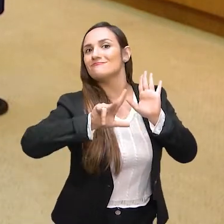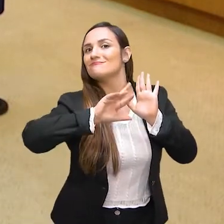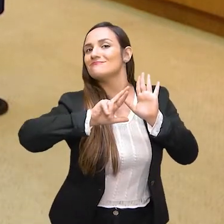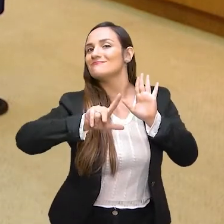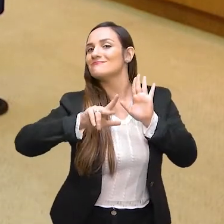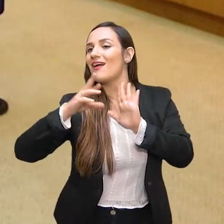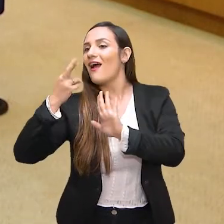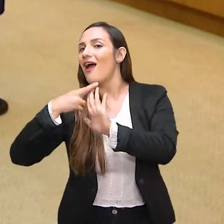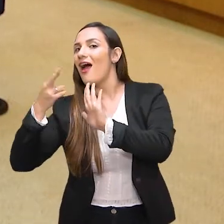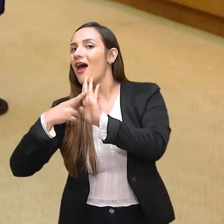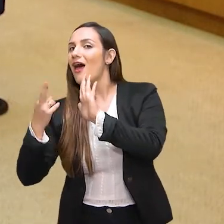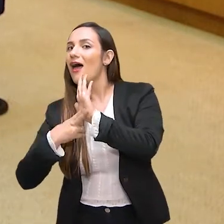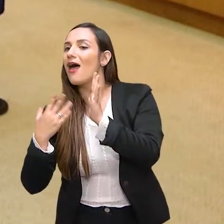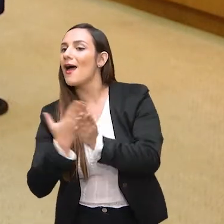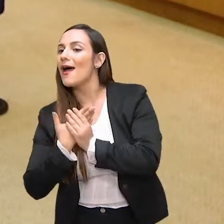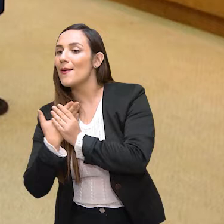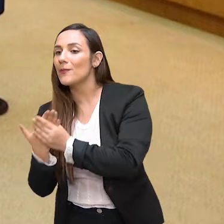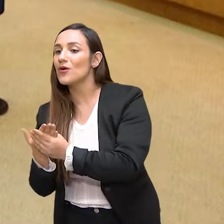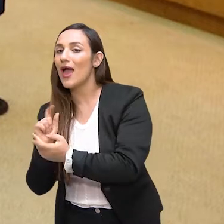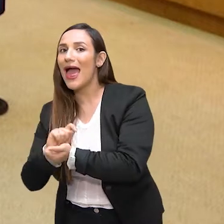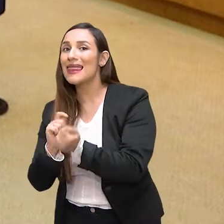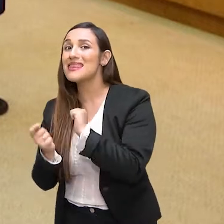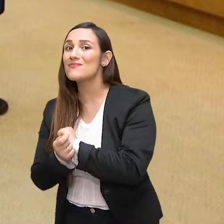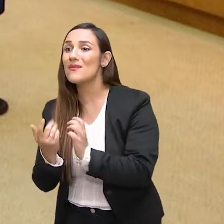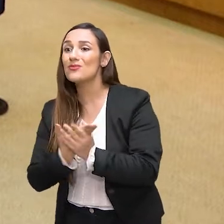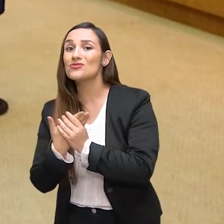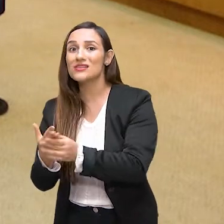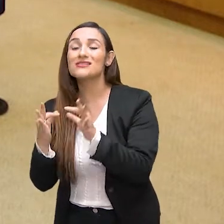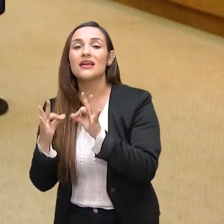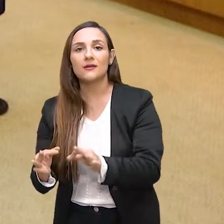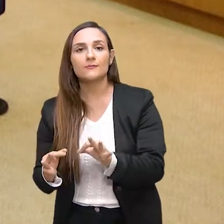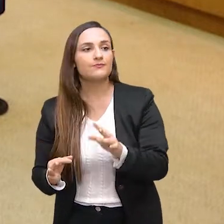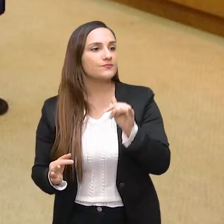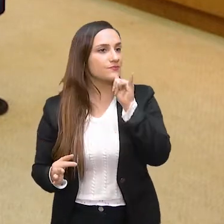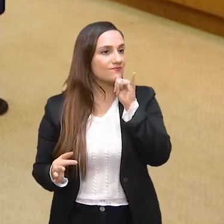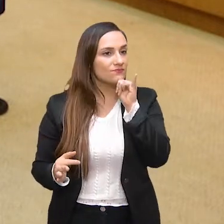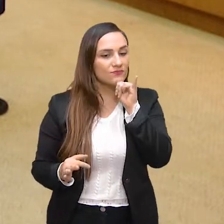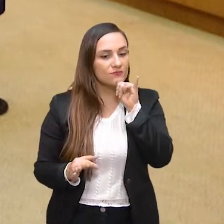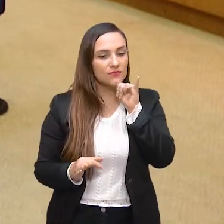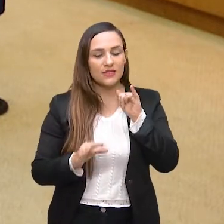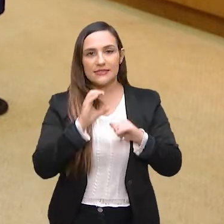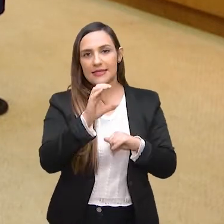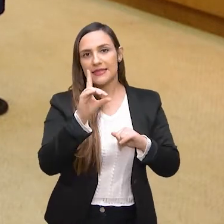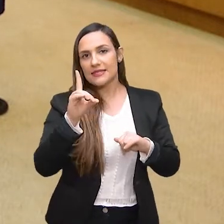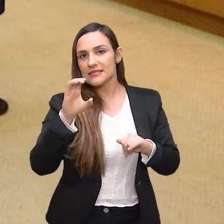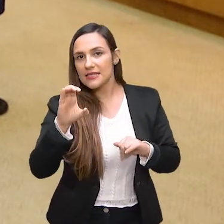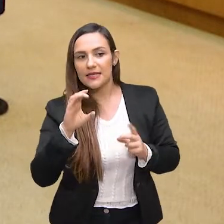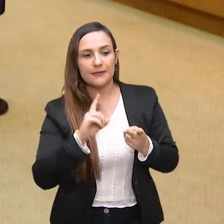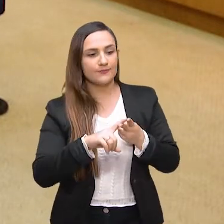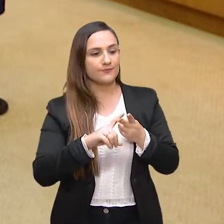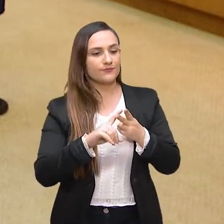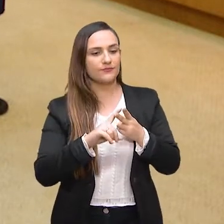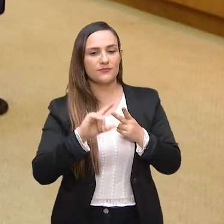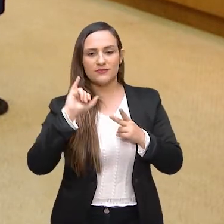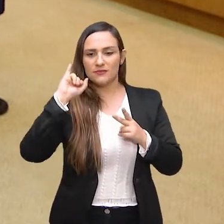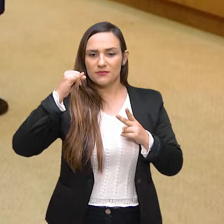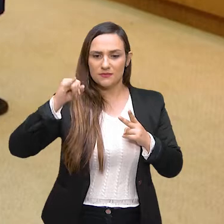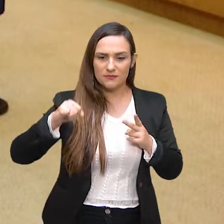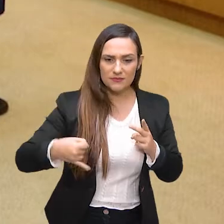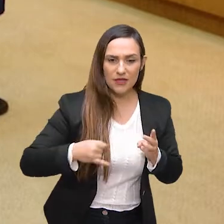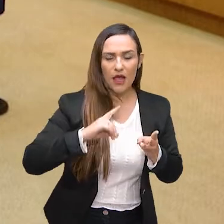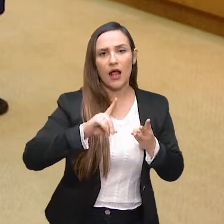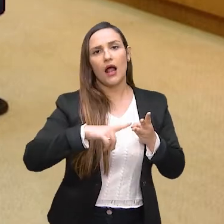está assegurado no Código Civil, na Lei de Defesa do Consumidor, no Código Penal, nos códigos tributários, nas